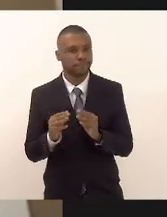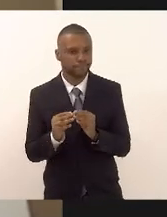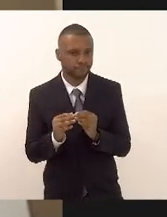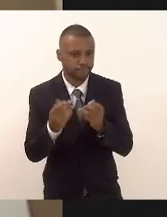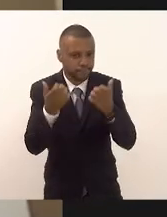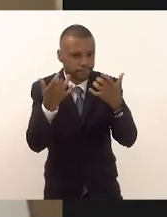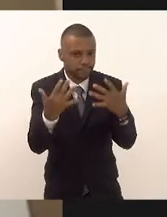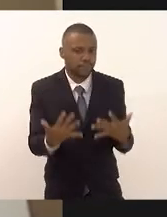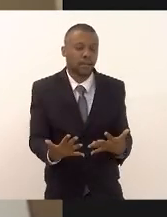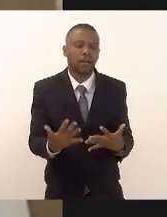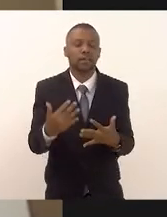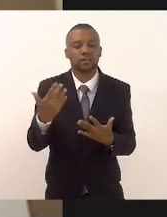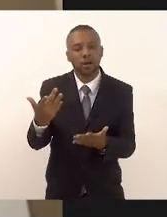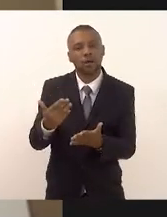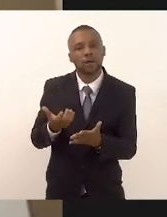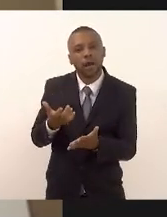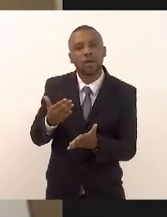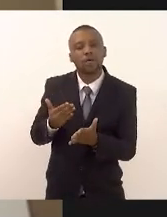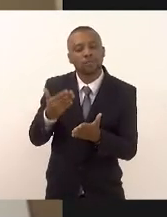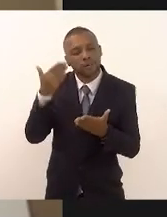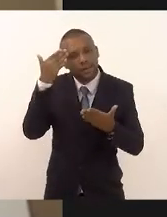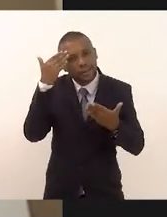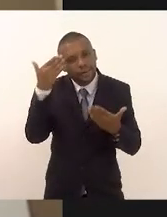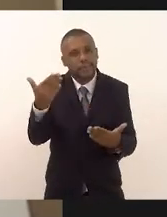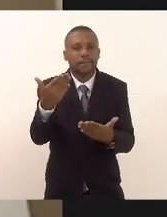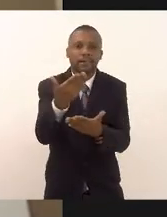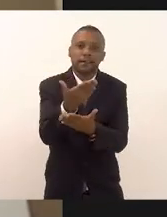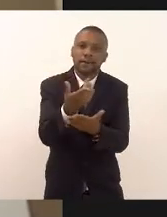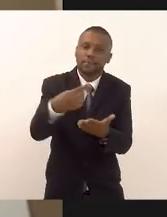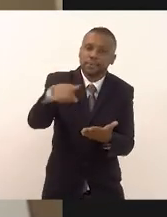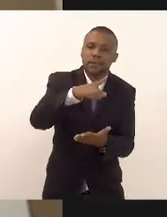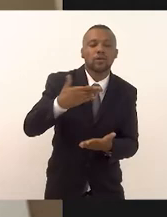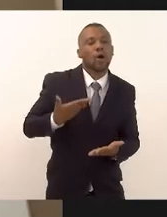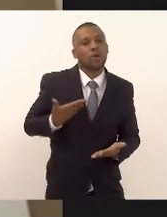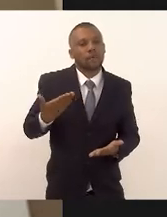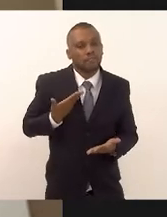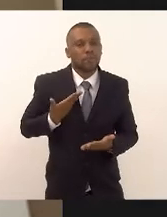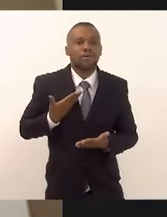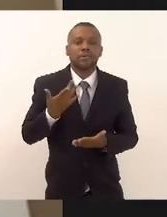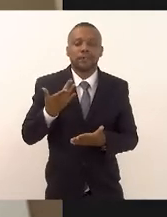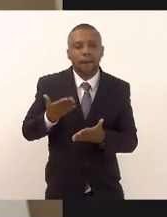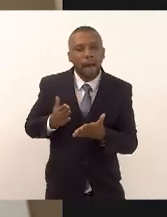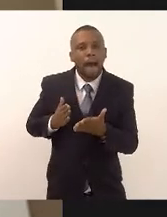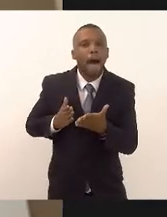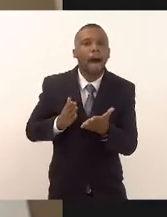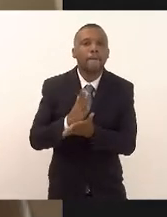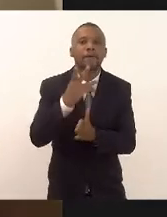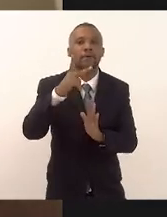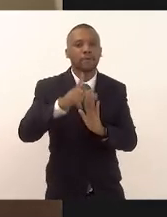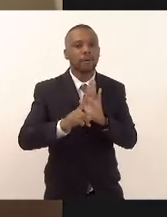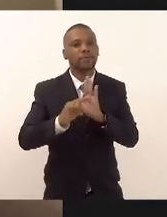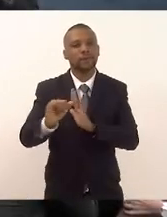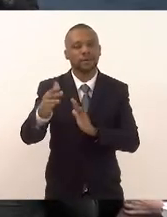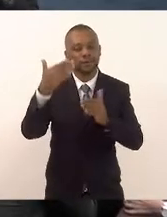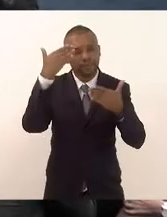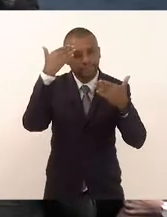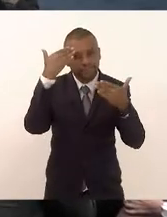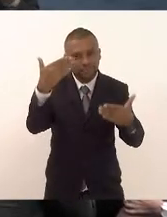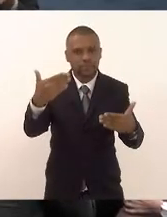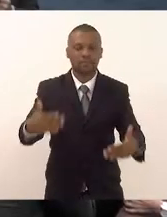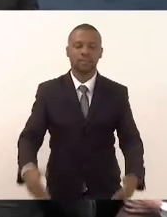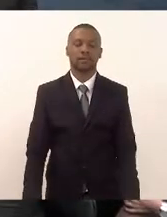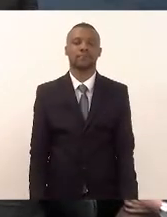já aqui desde de antemão agradecer a todos os nossos pares pela aprovação desse projeto. Muito obrigado.